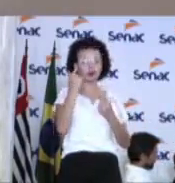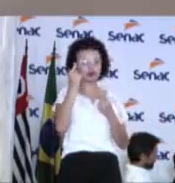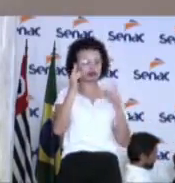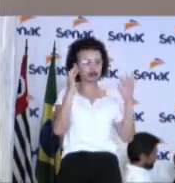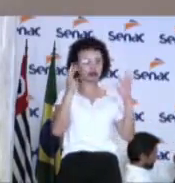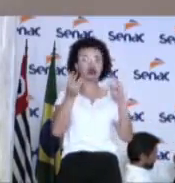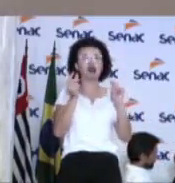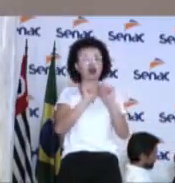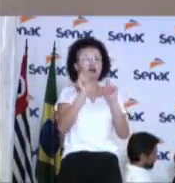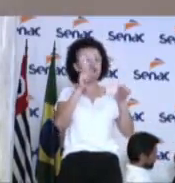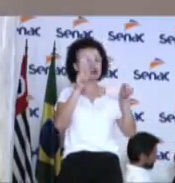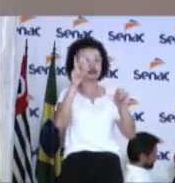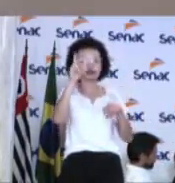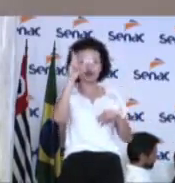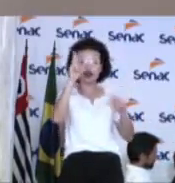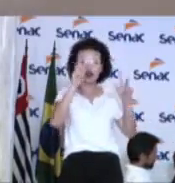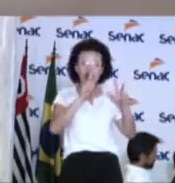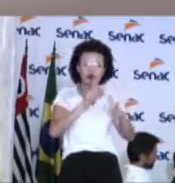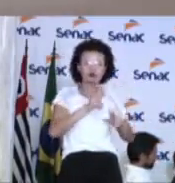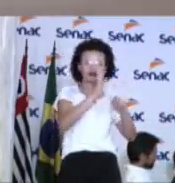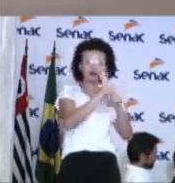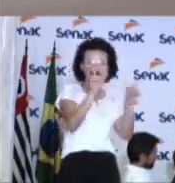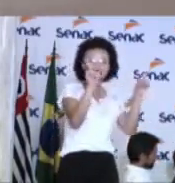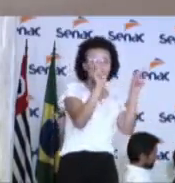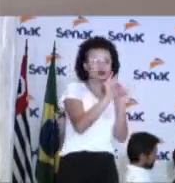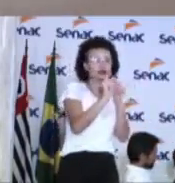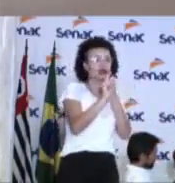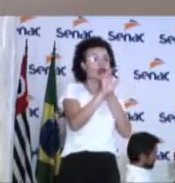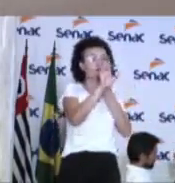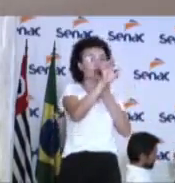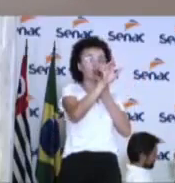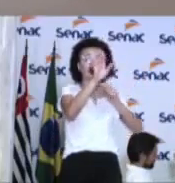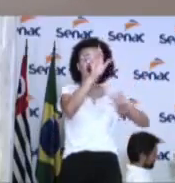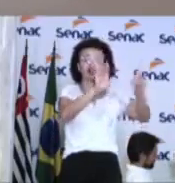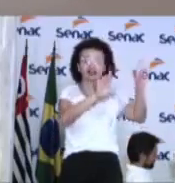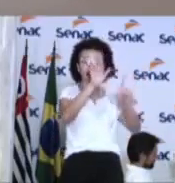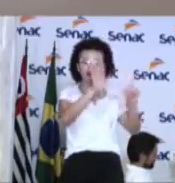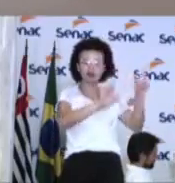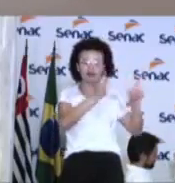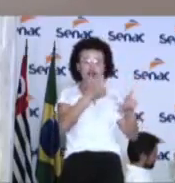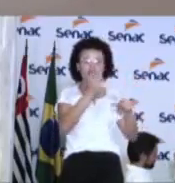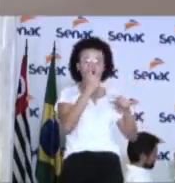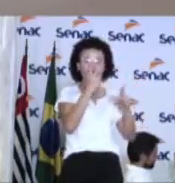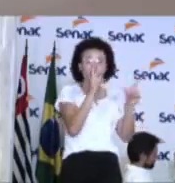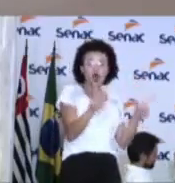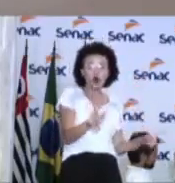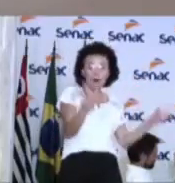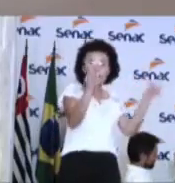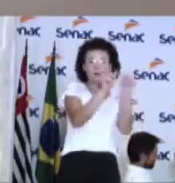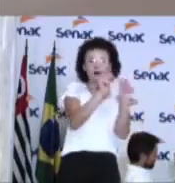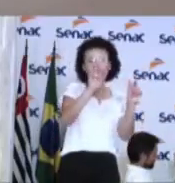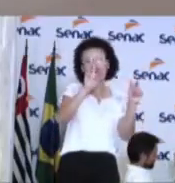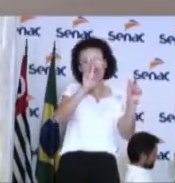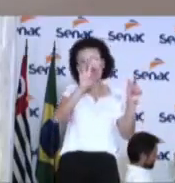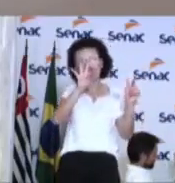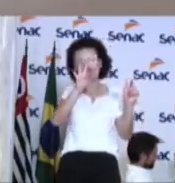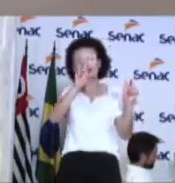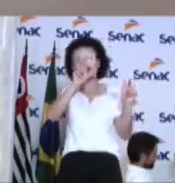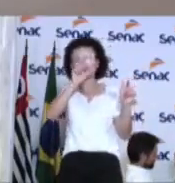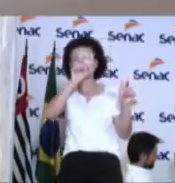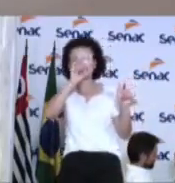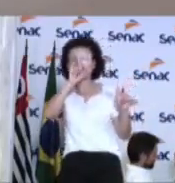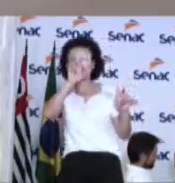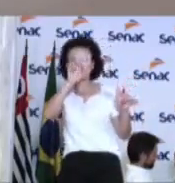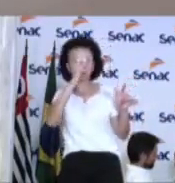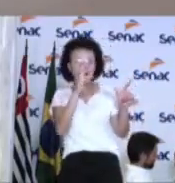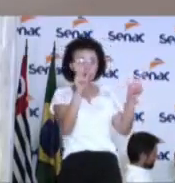como a história e na TV a gente faz um trailer que chama para a história. Então o comercial de TV... ele tem